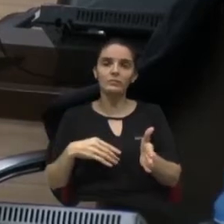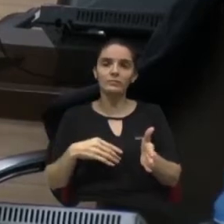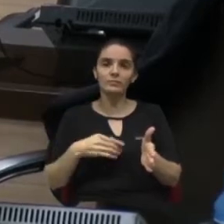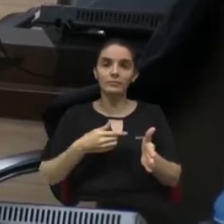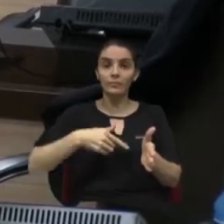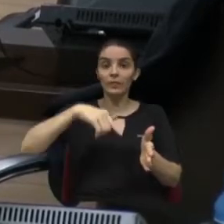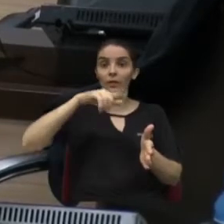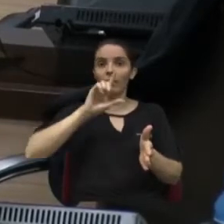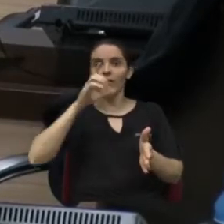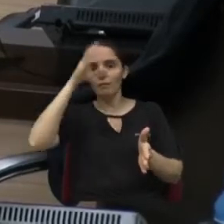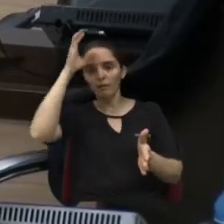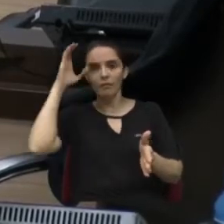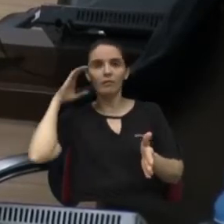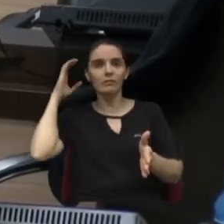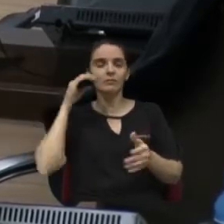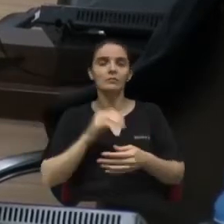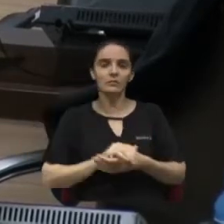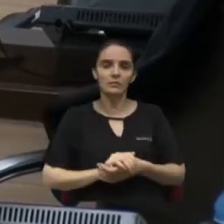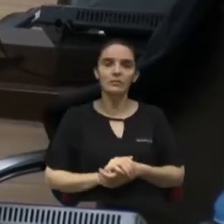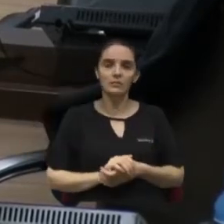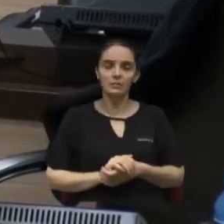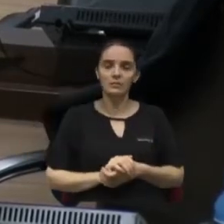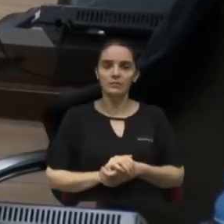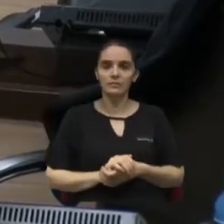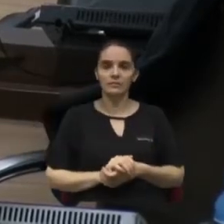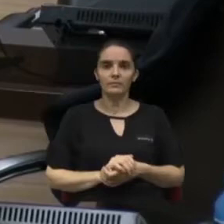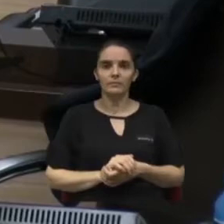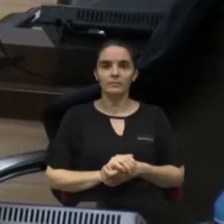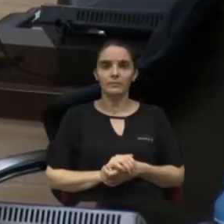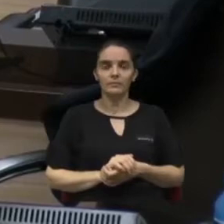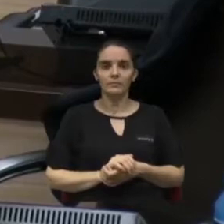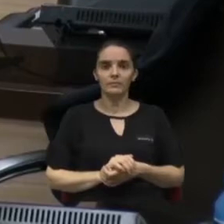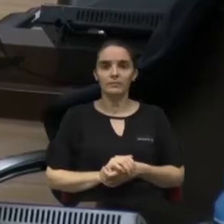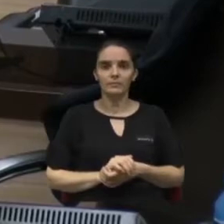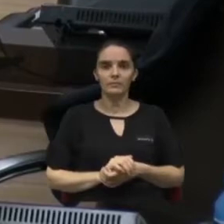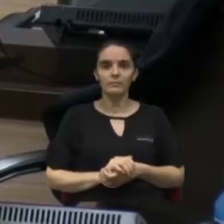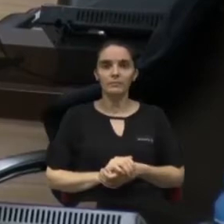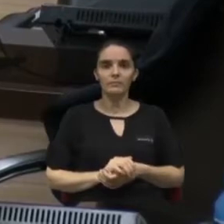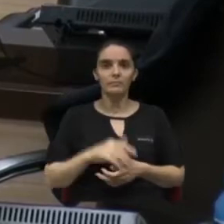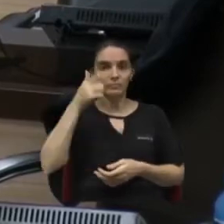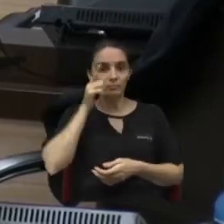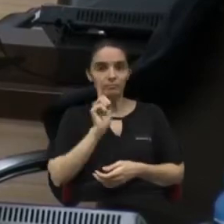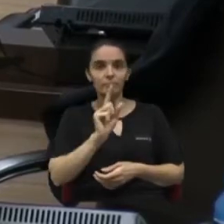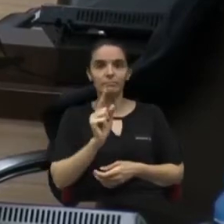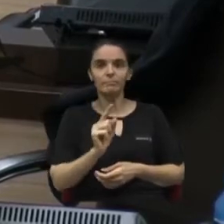de mim no local, motivo pelo qual a gente conseguiu fazer a detenção de